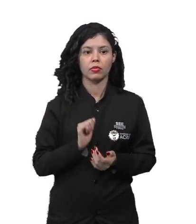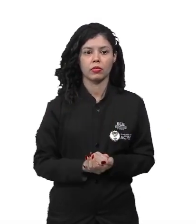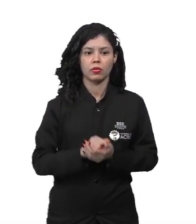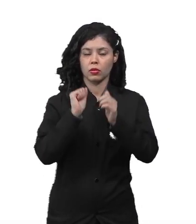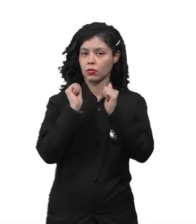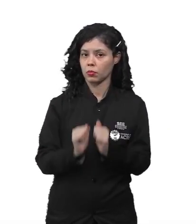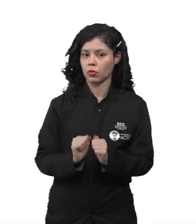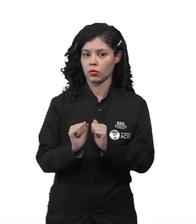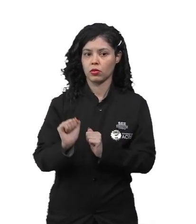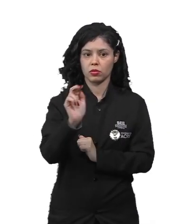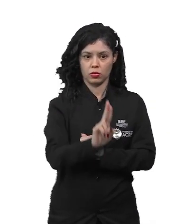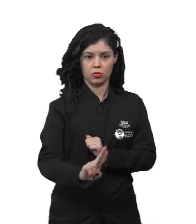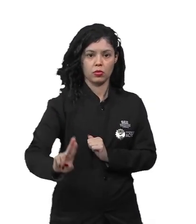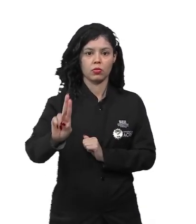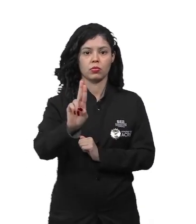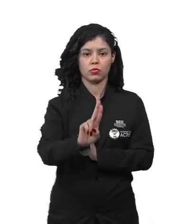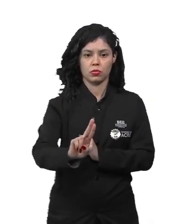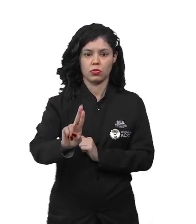Os